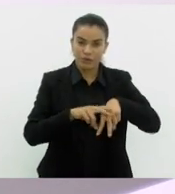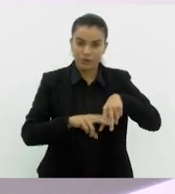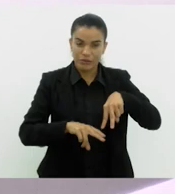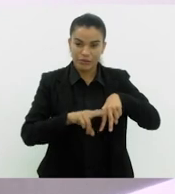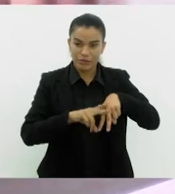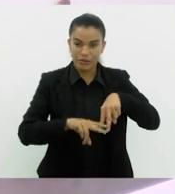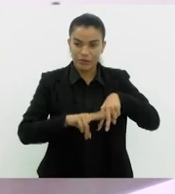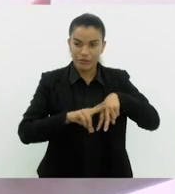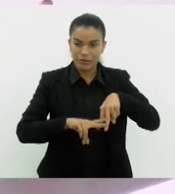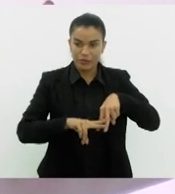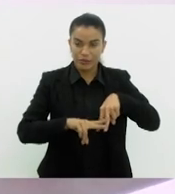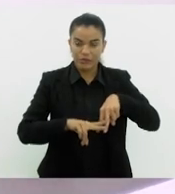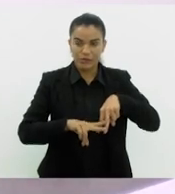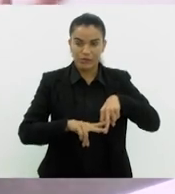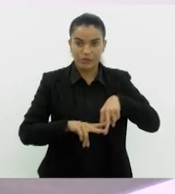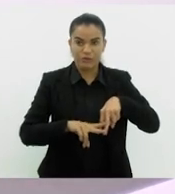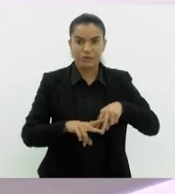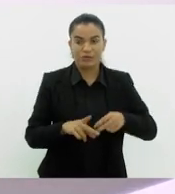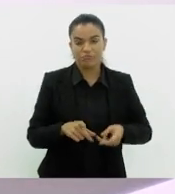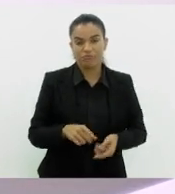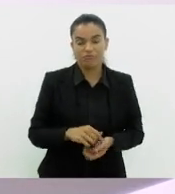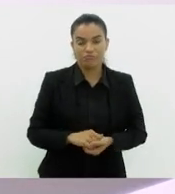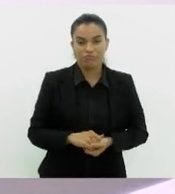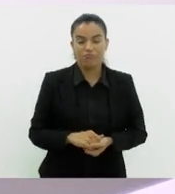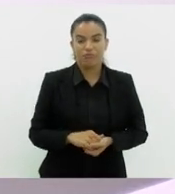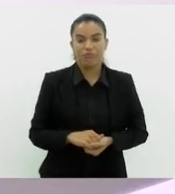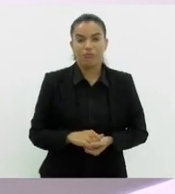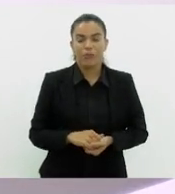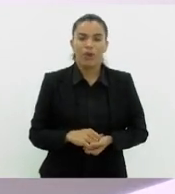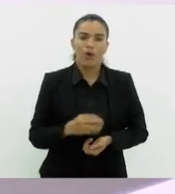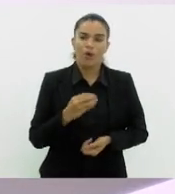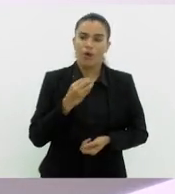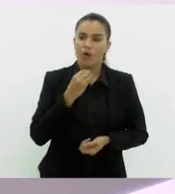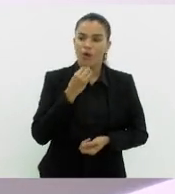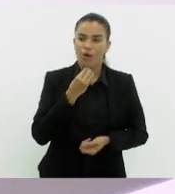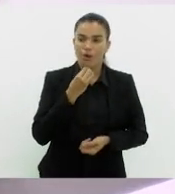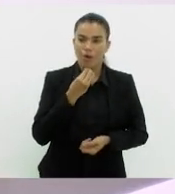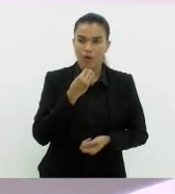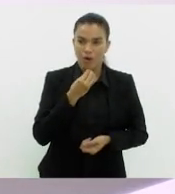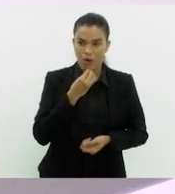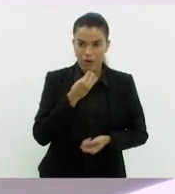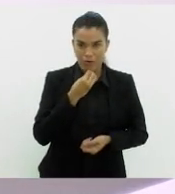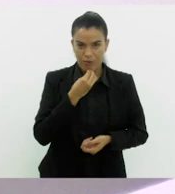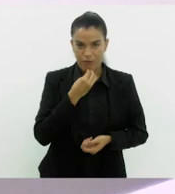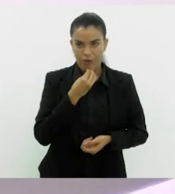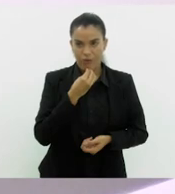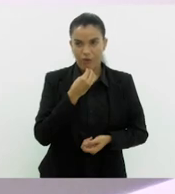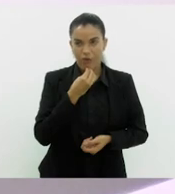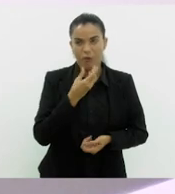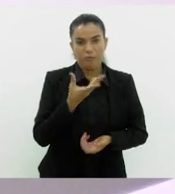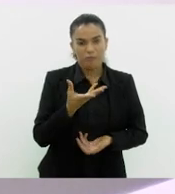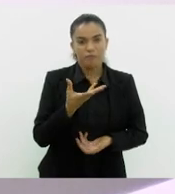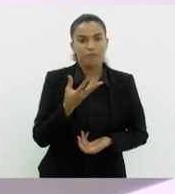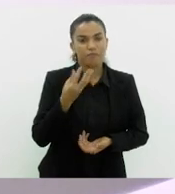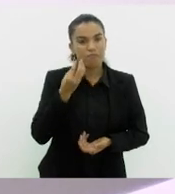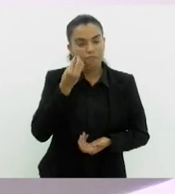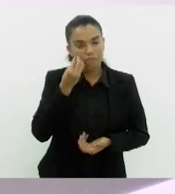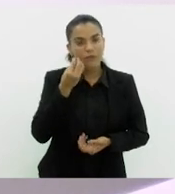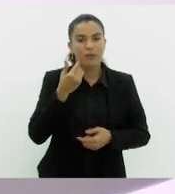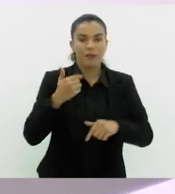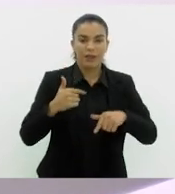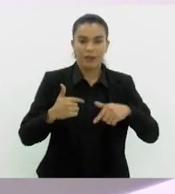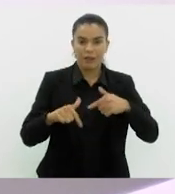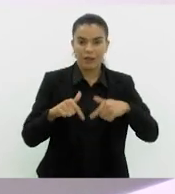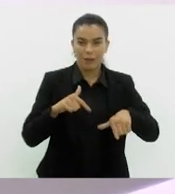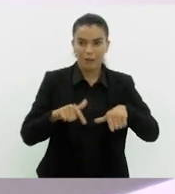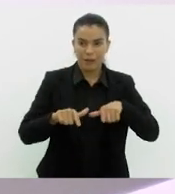dúvida, muita coisa que eu tenho ouvido aqui, eu vou, com certeza, conseguir levar para a gente tentar trabalhar.